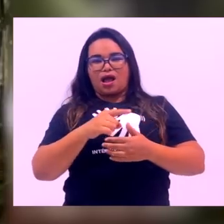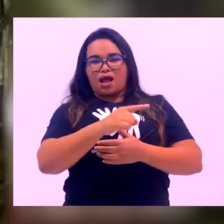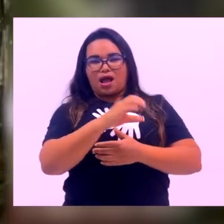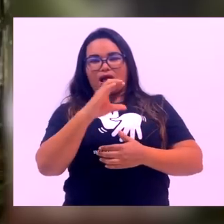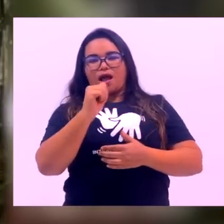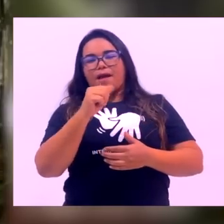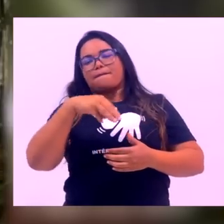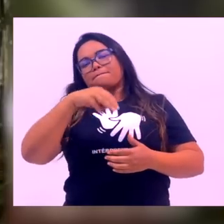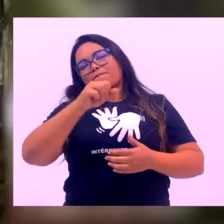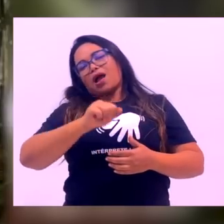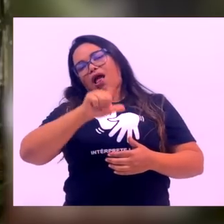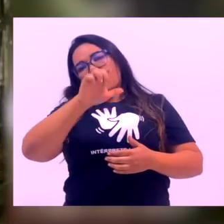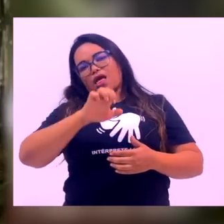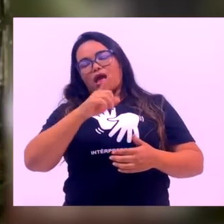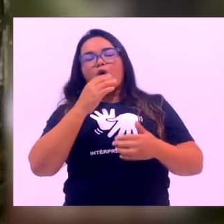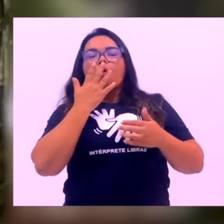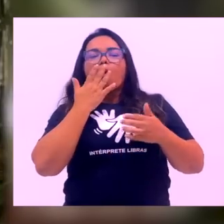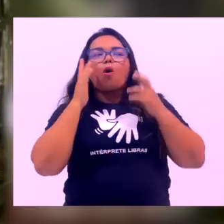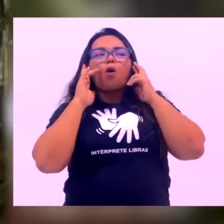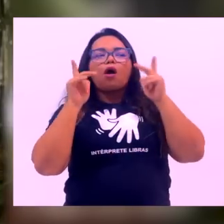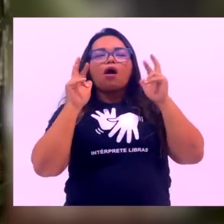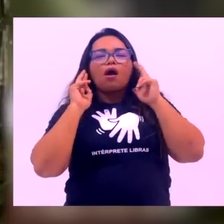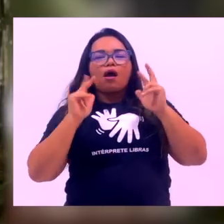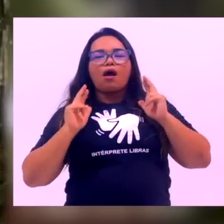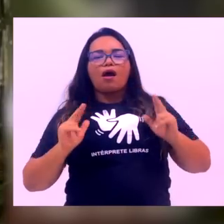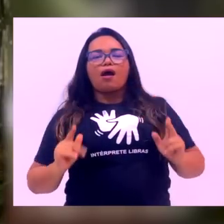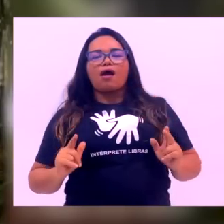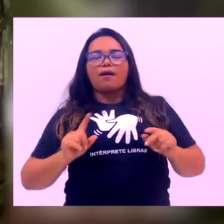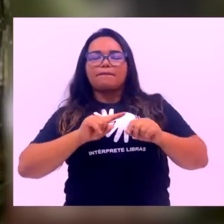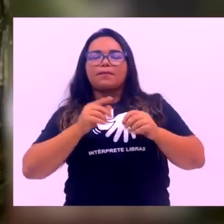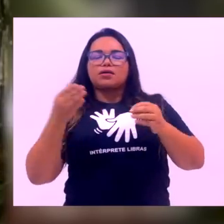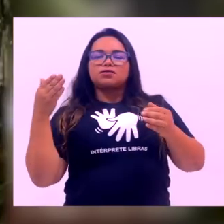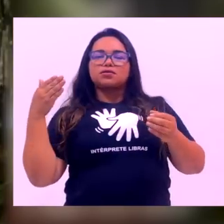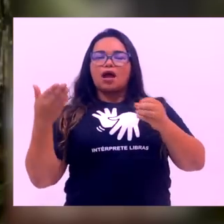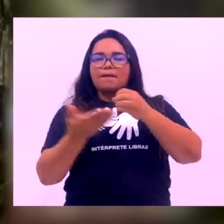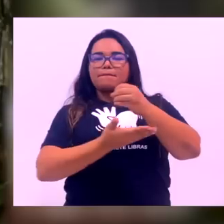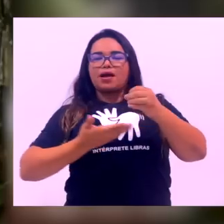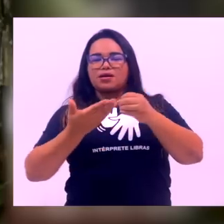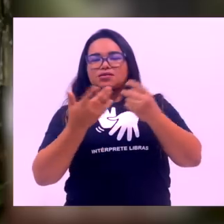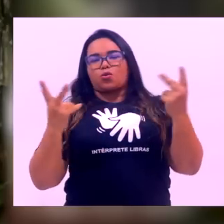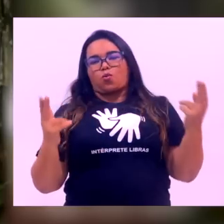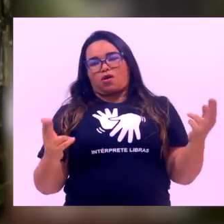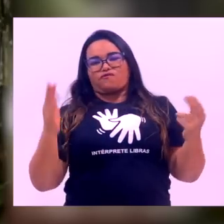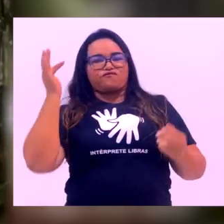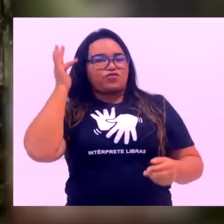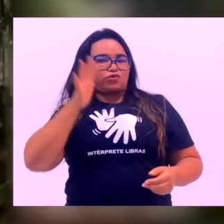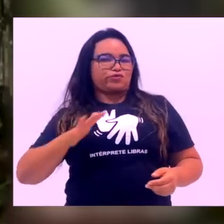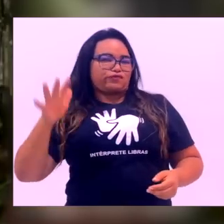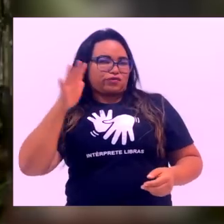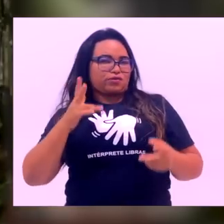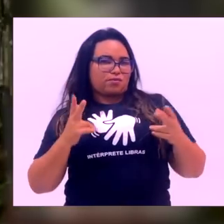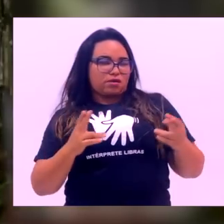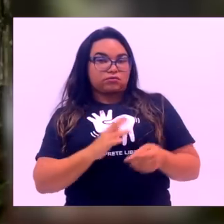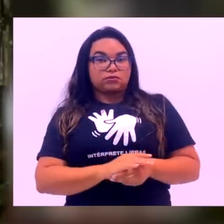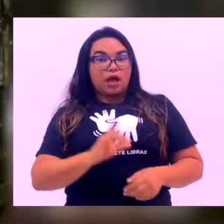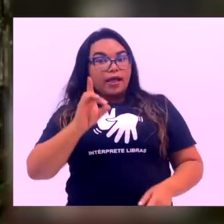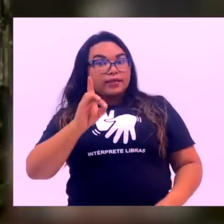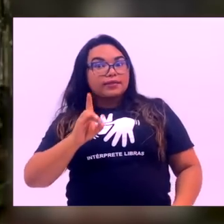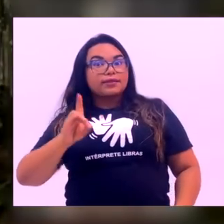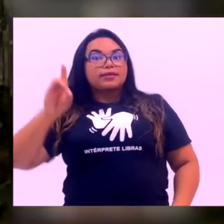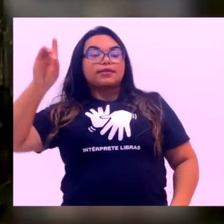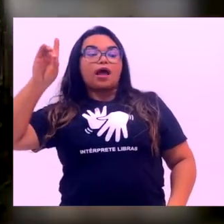camaleão, muda de cor, mas na essência ela permanece a mesma. E o Deus dos céus, será que ele está